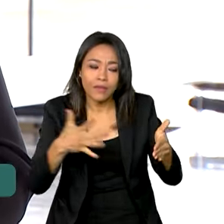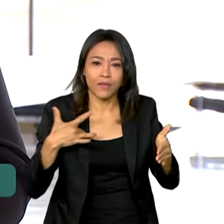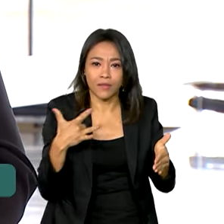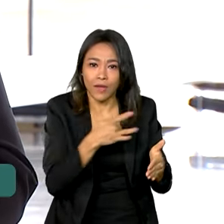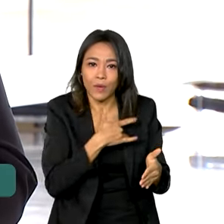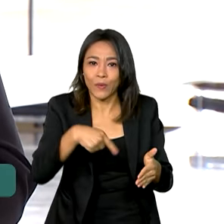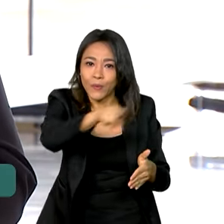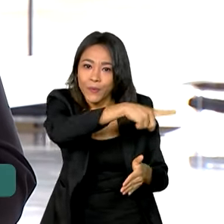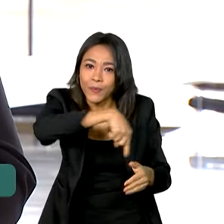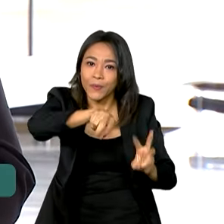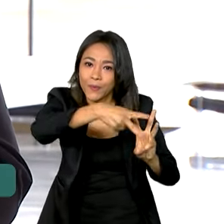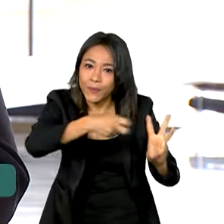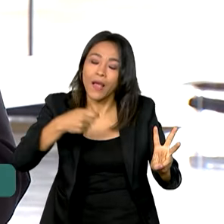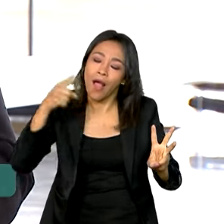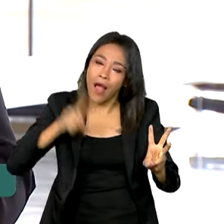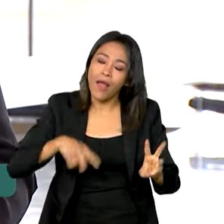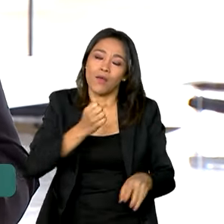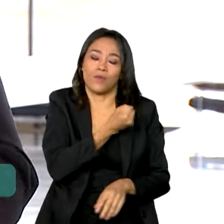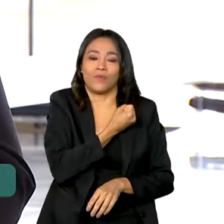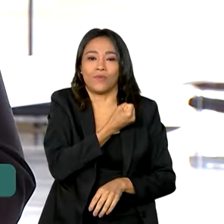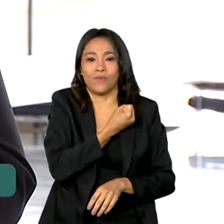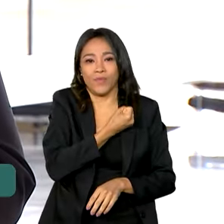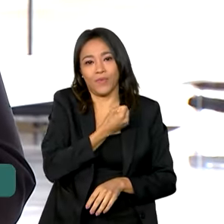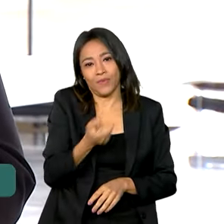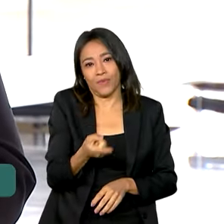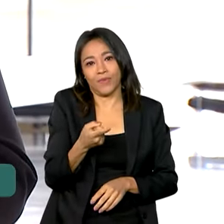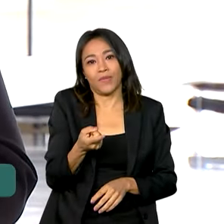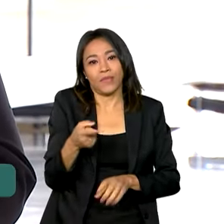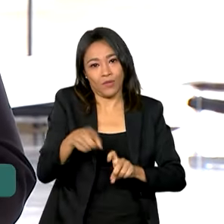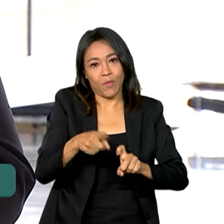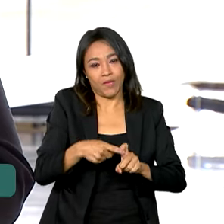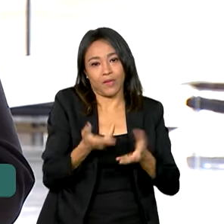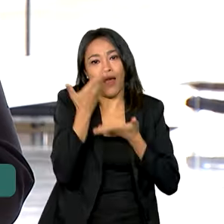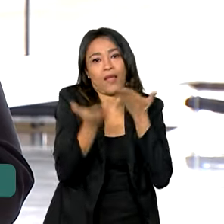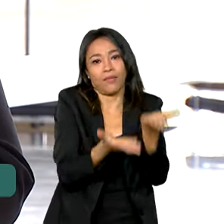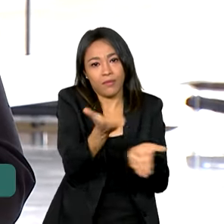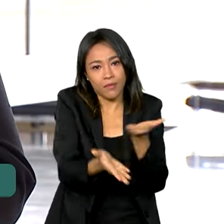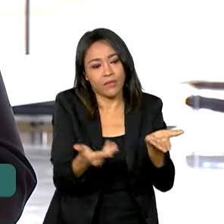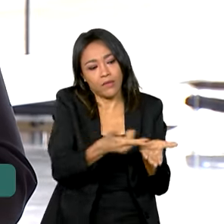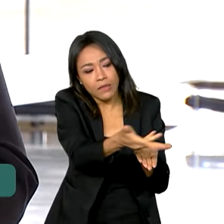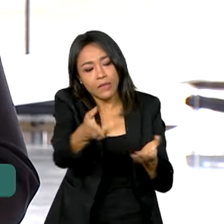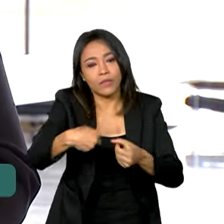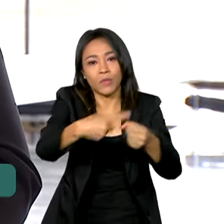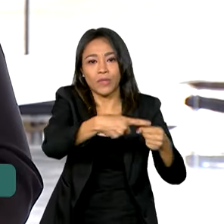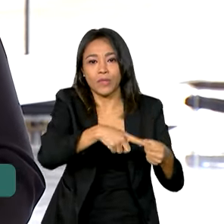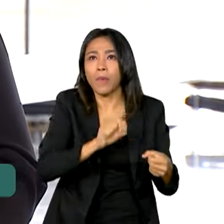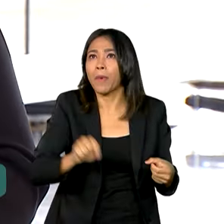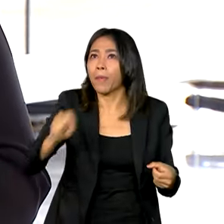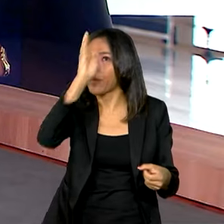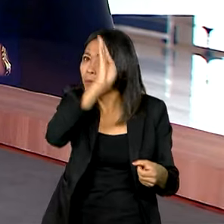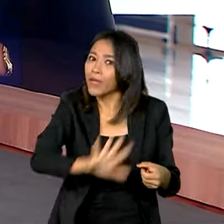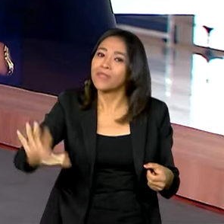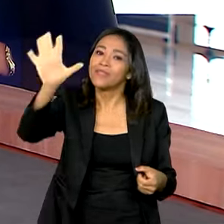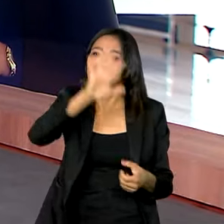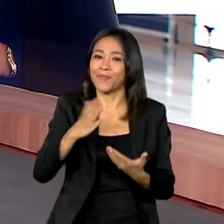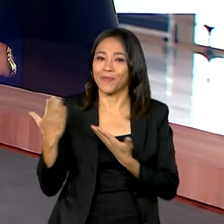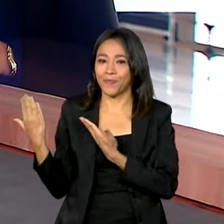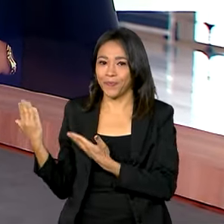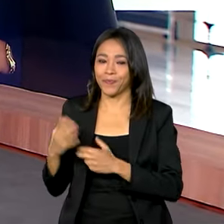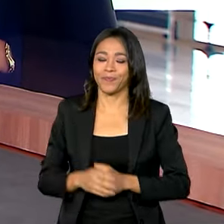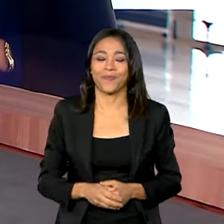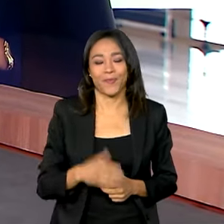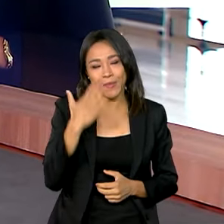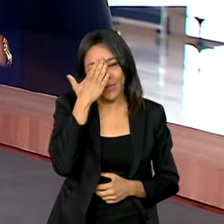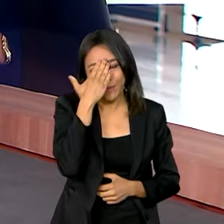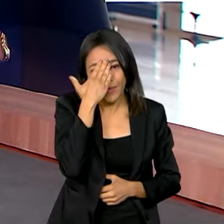Então, são esses os números dos mais médicos que estão aí atendendo nos municípios de todo o país. Voltamos com você. Ok, Marcinha, muito obrigada